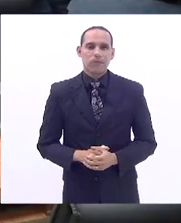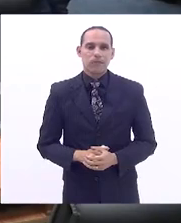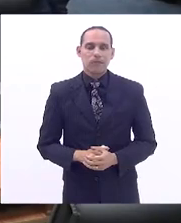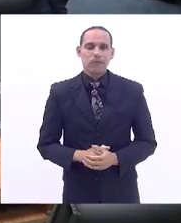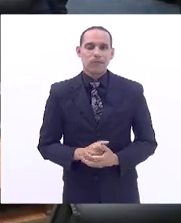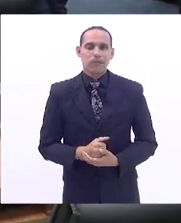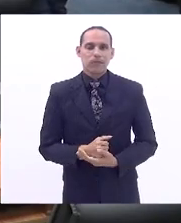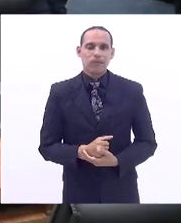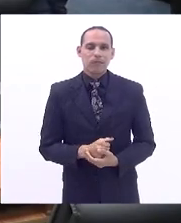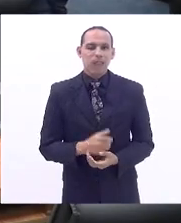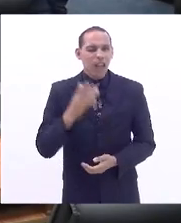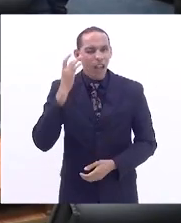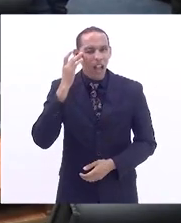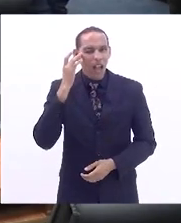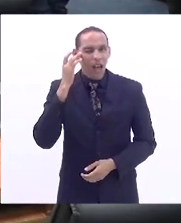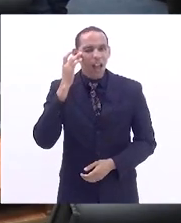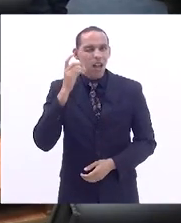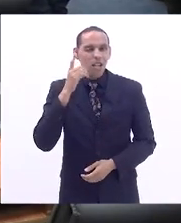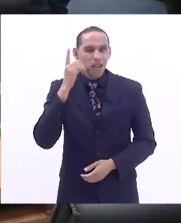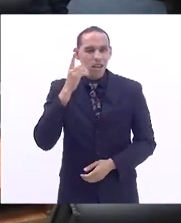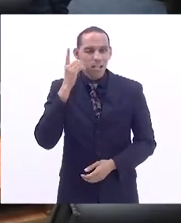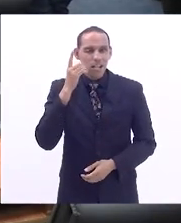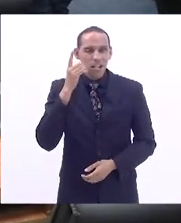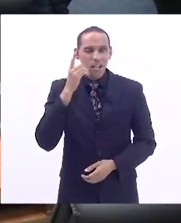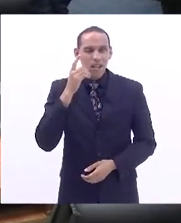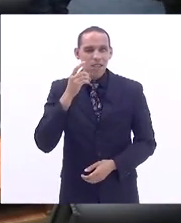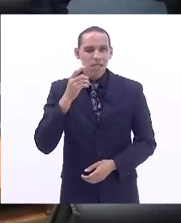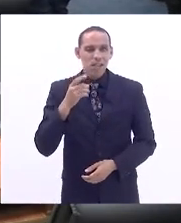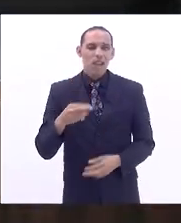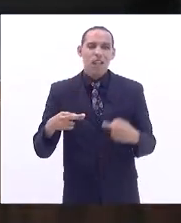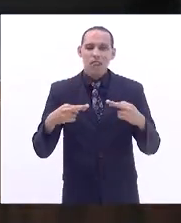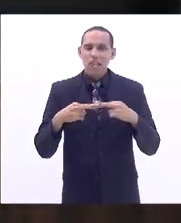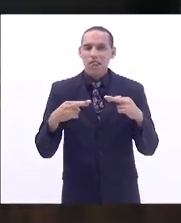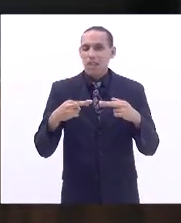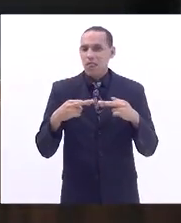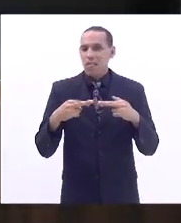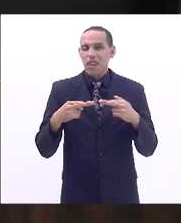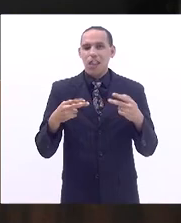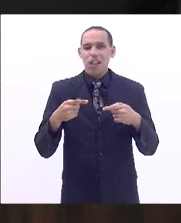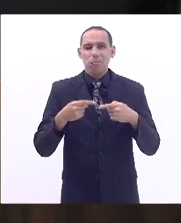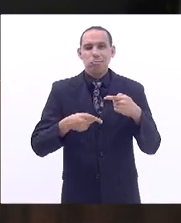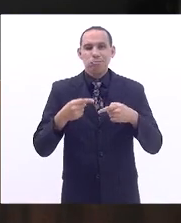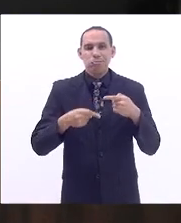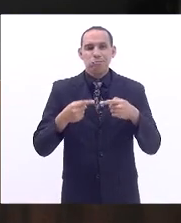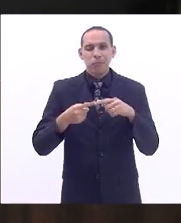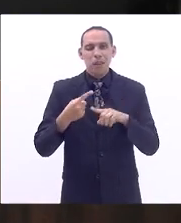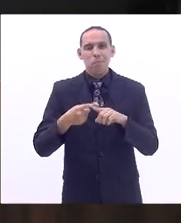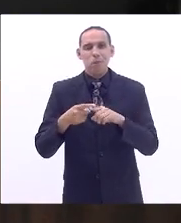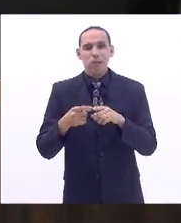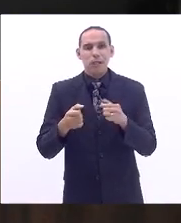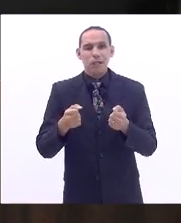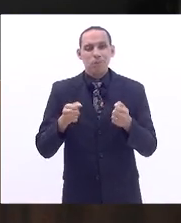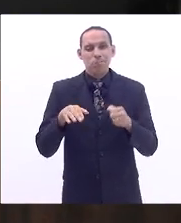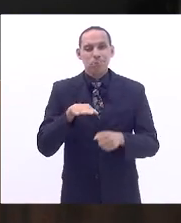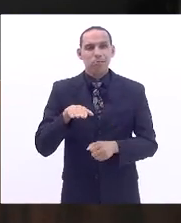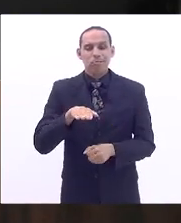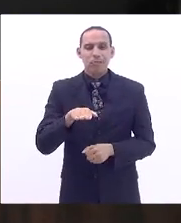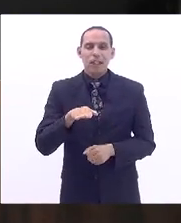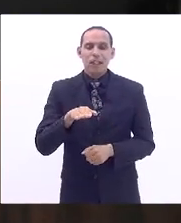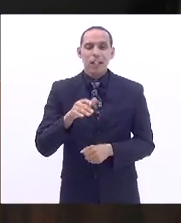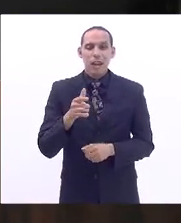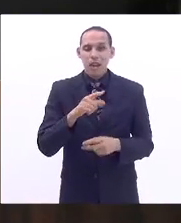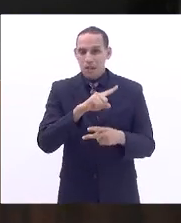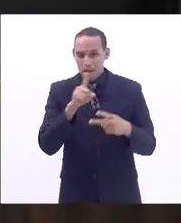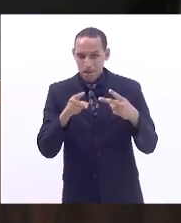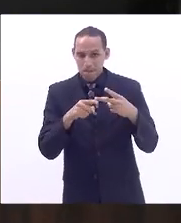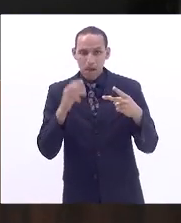eu acredito que Deputado Fábio está com programa de rede pelo devido ao deslocamento então passo ao próximo inscrito o caso ele